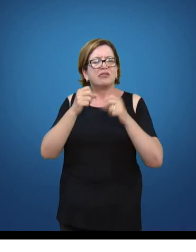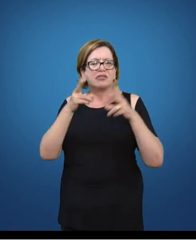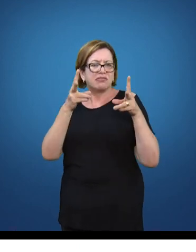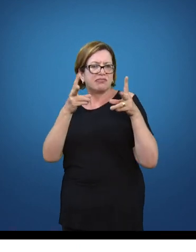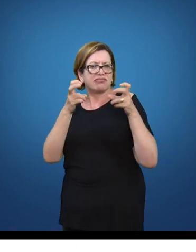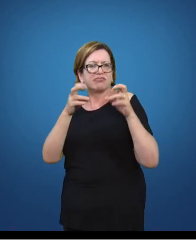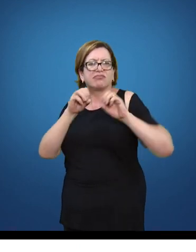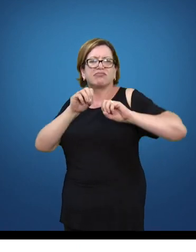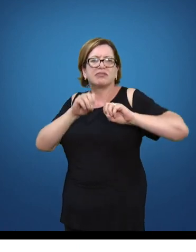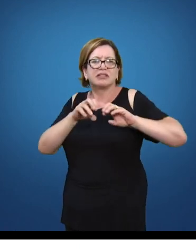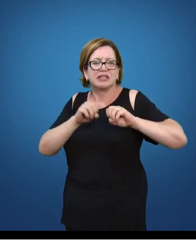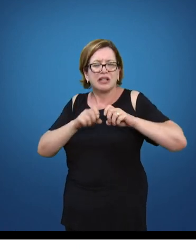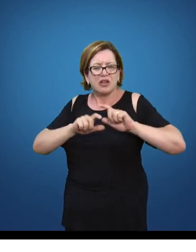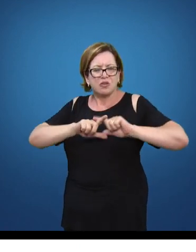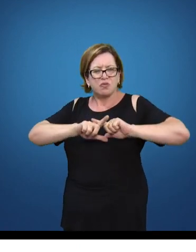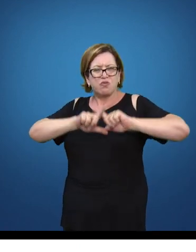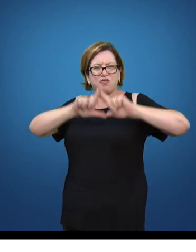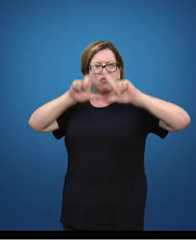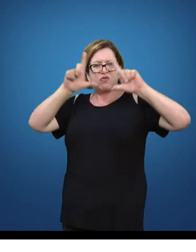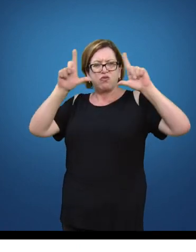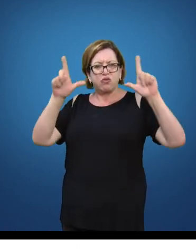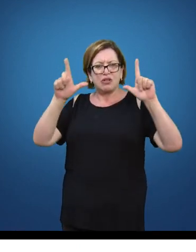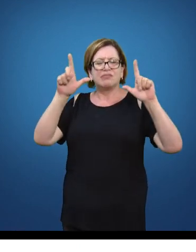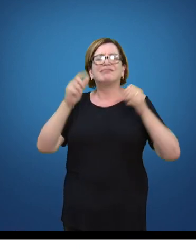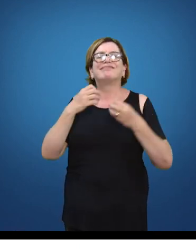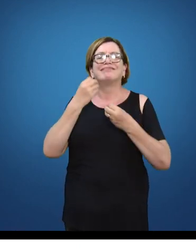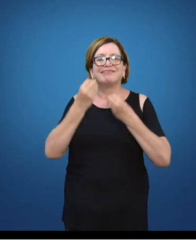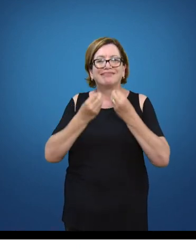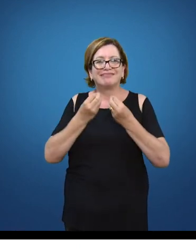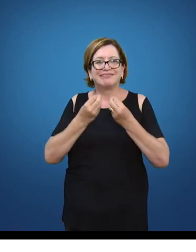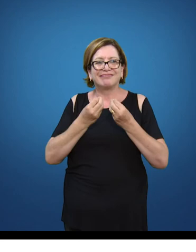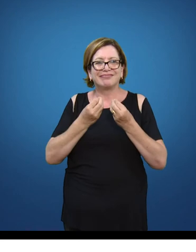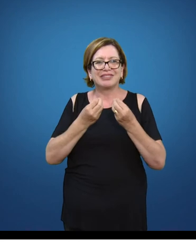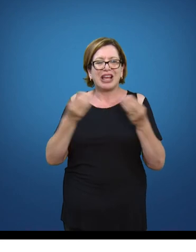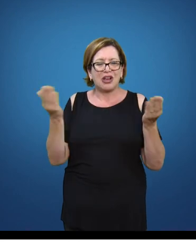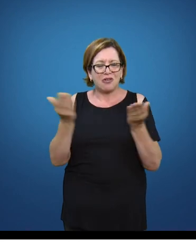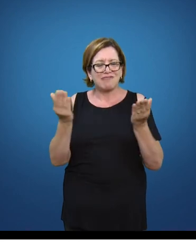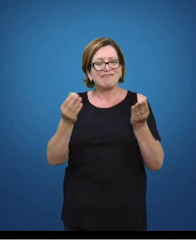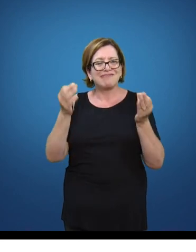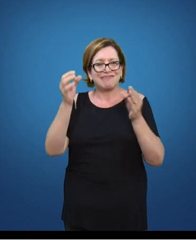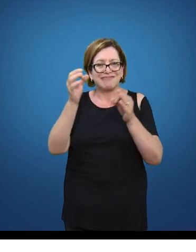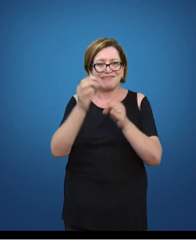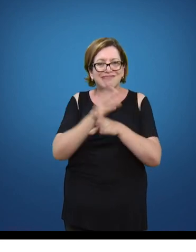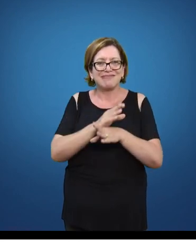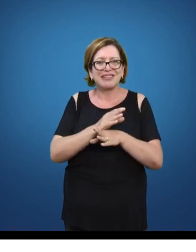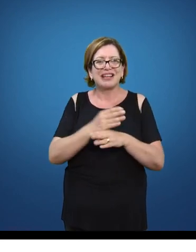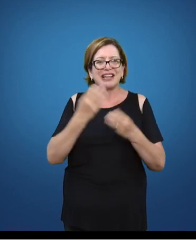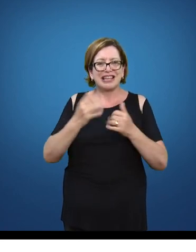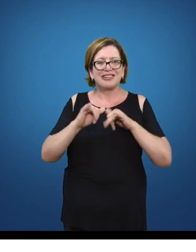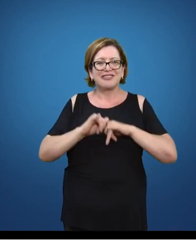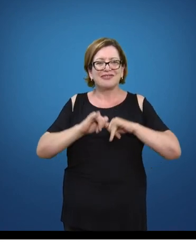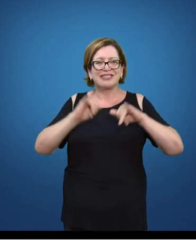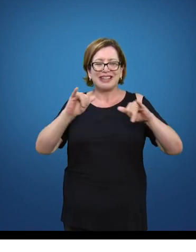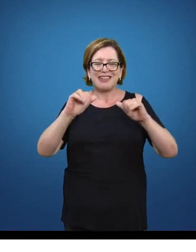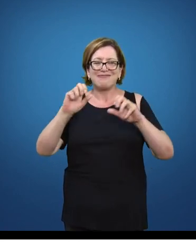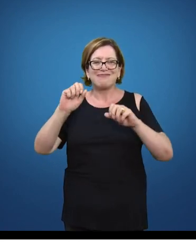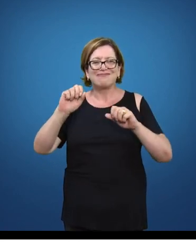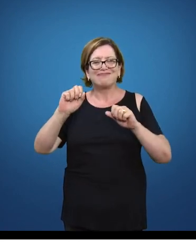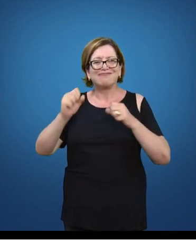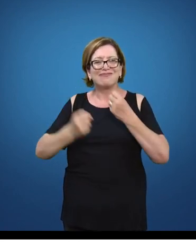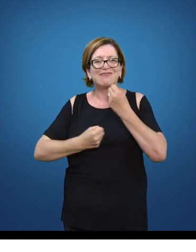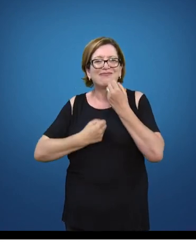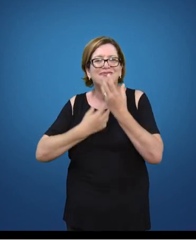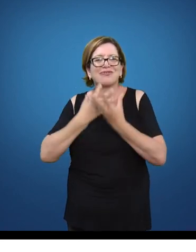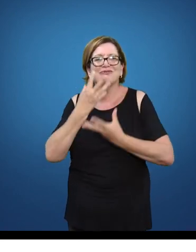com mais amplitude mais profundidade para encerrar eu quero dizer um poema do